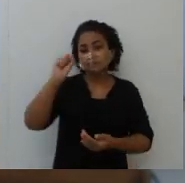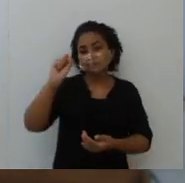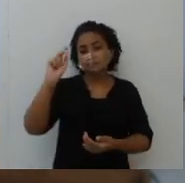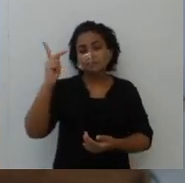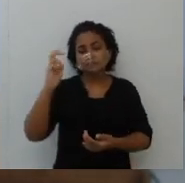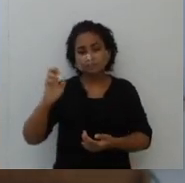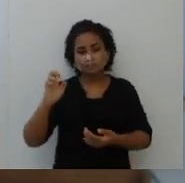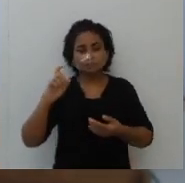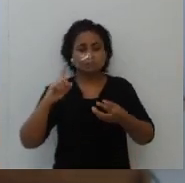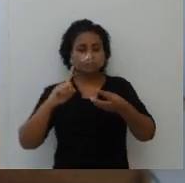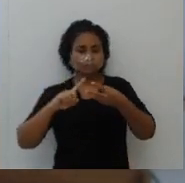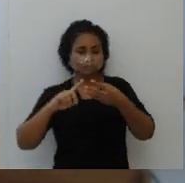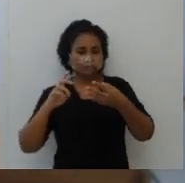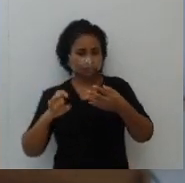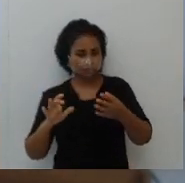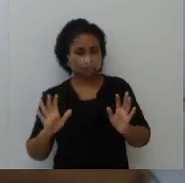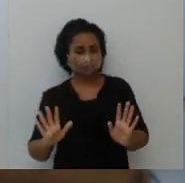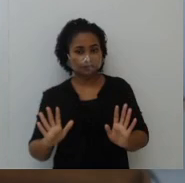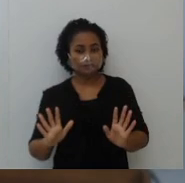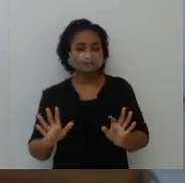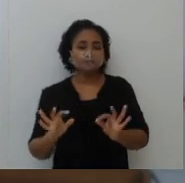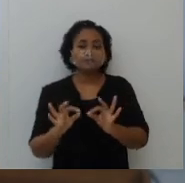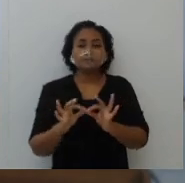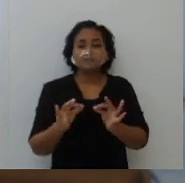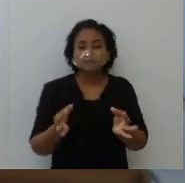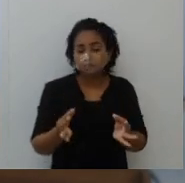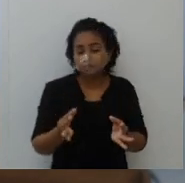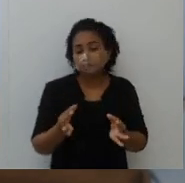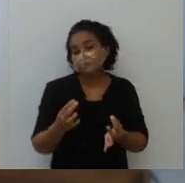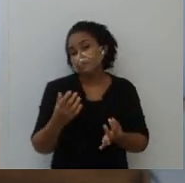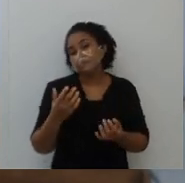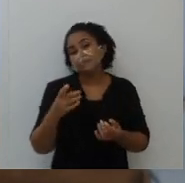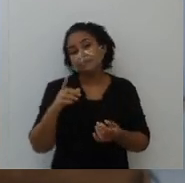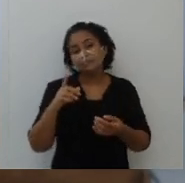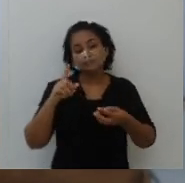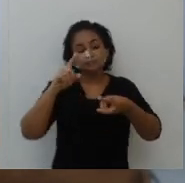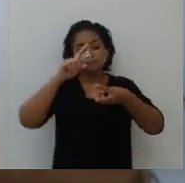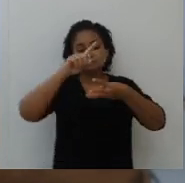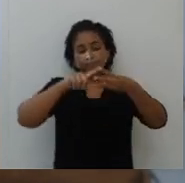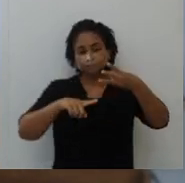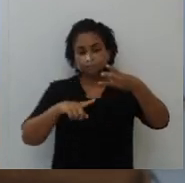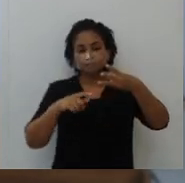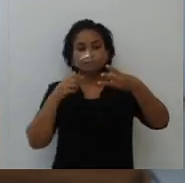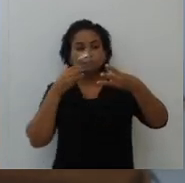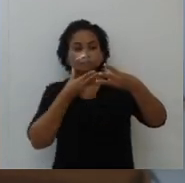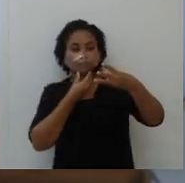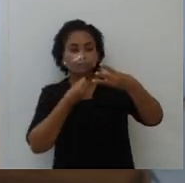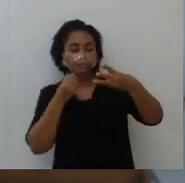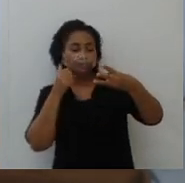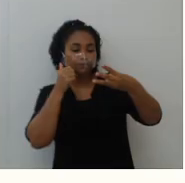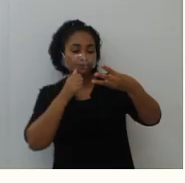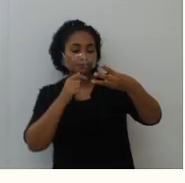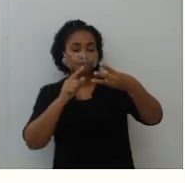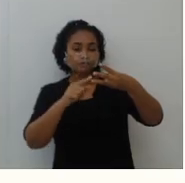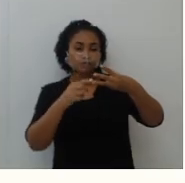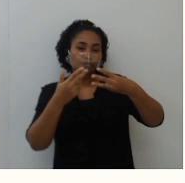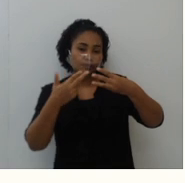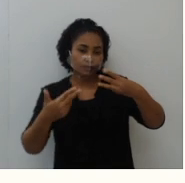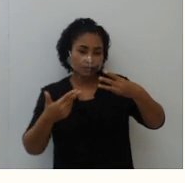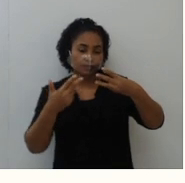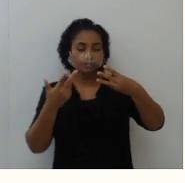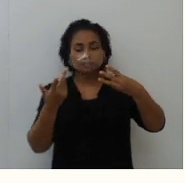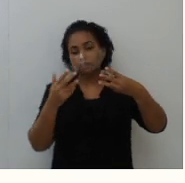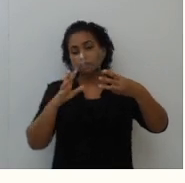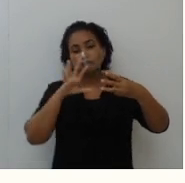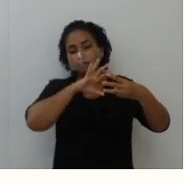que são as terceiras pessoas do singular, ele, ela, ele ou ela, tá? Pro it, que é para coisa,